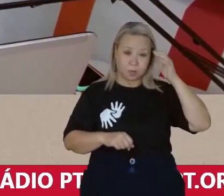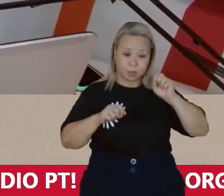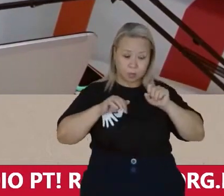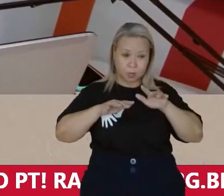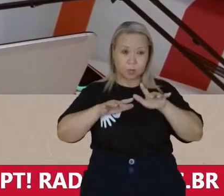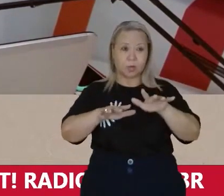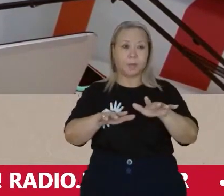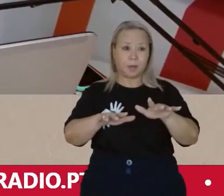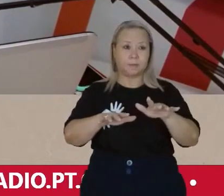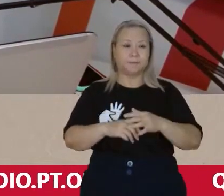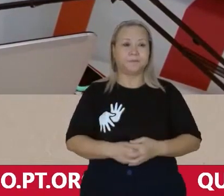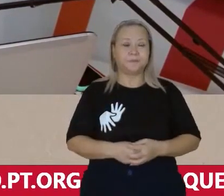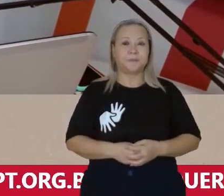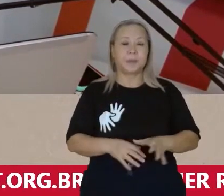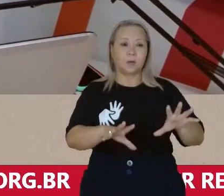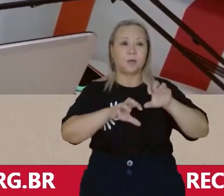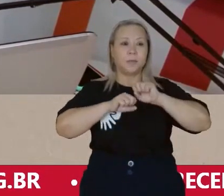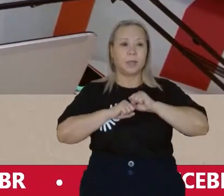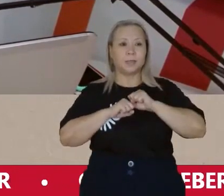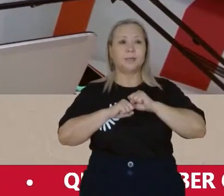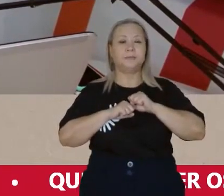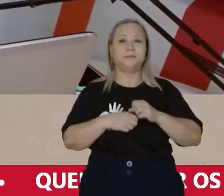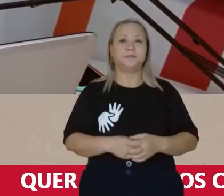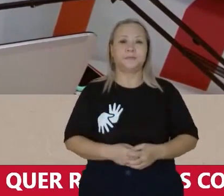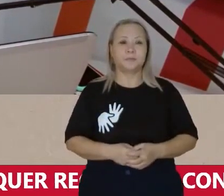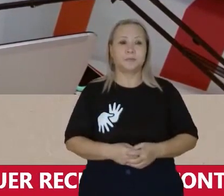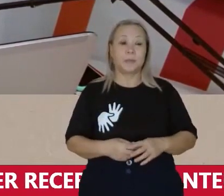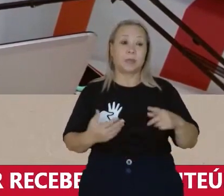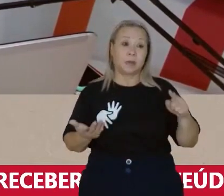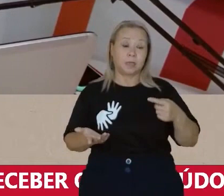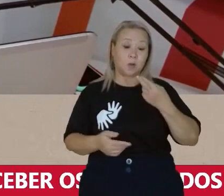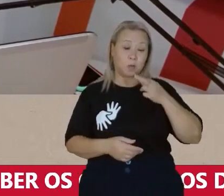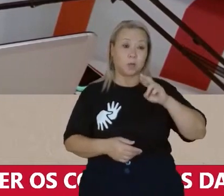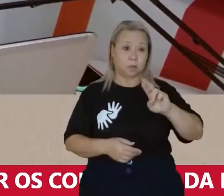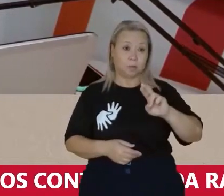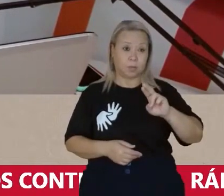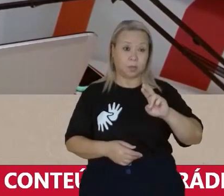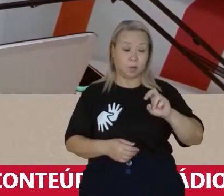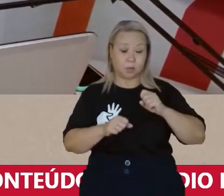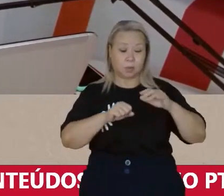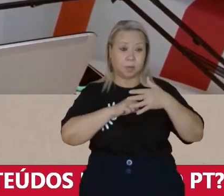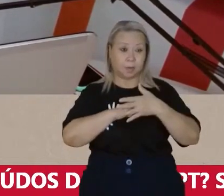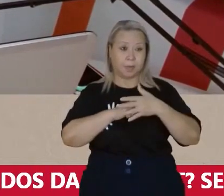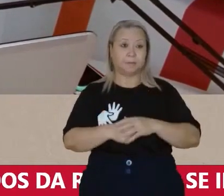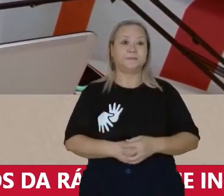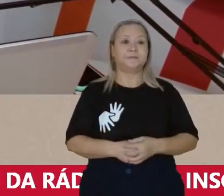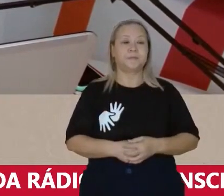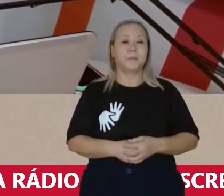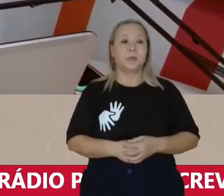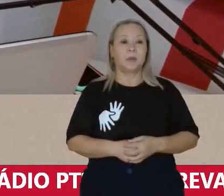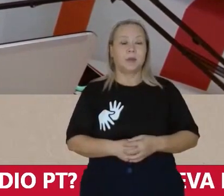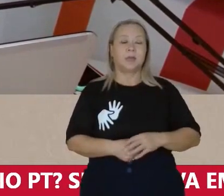pelos próximos anos, talvez décadas, com as consequências da pandemia. Então, o deputado Pedro Kizar teve um